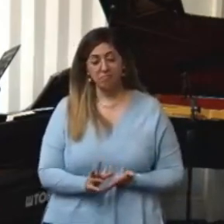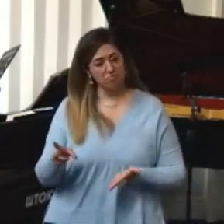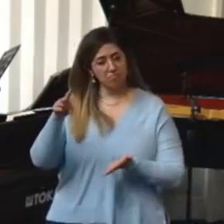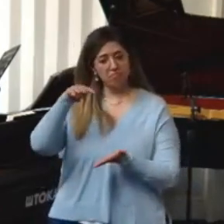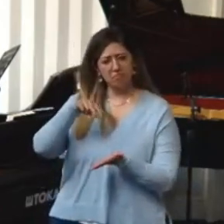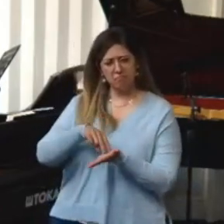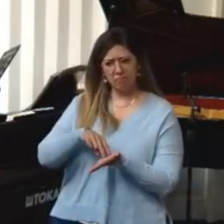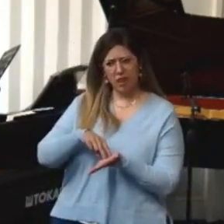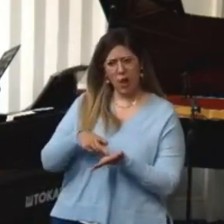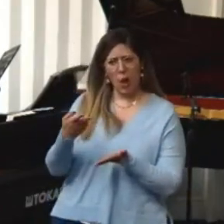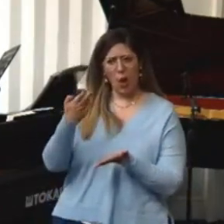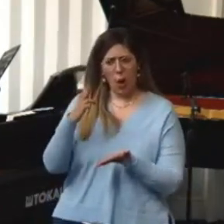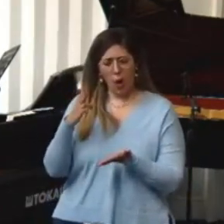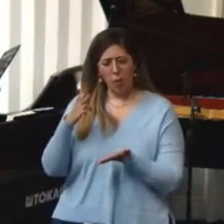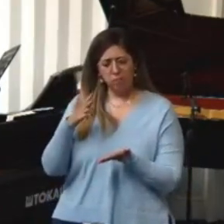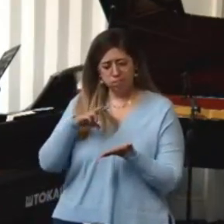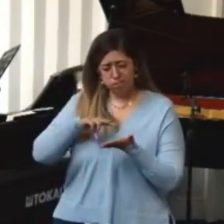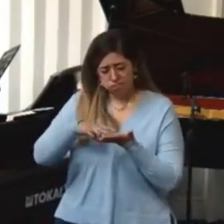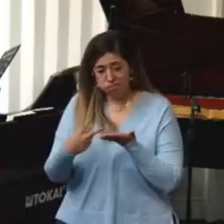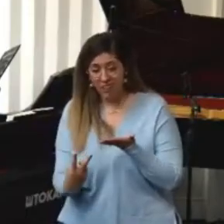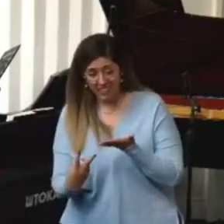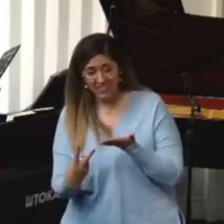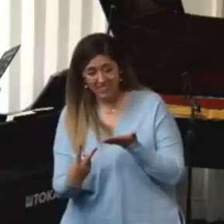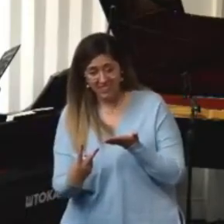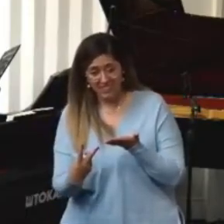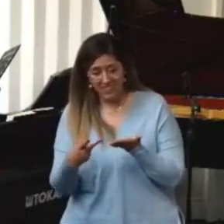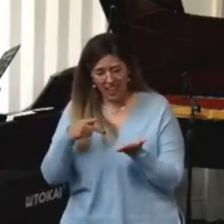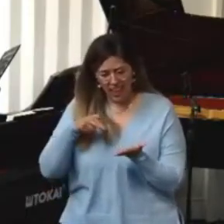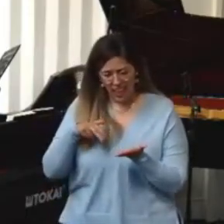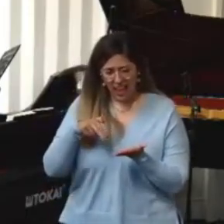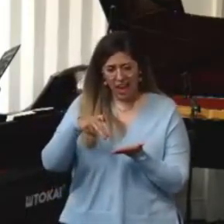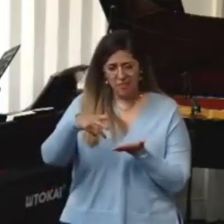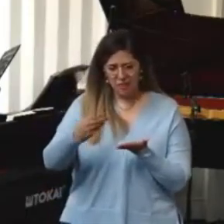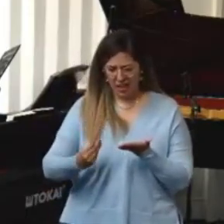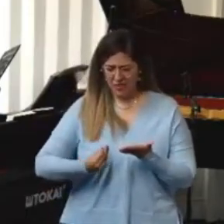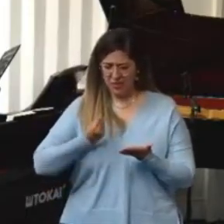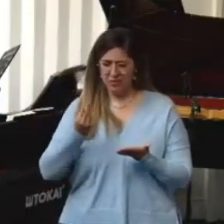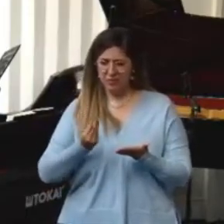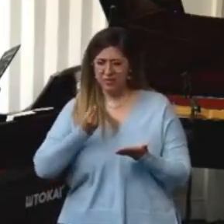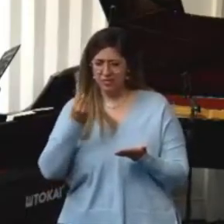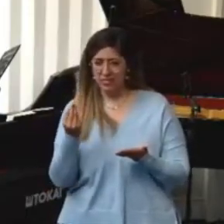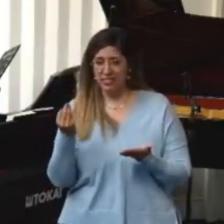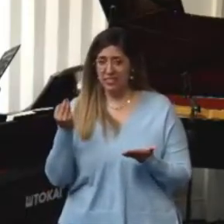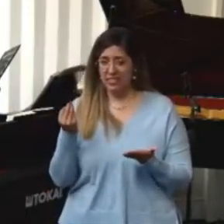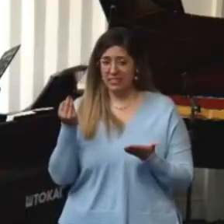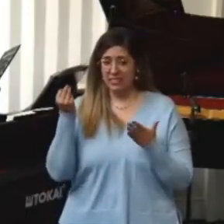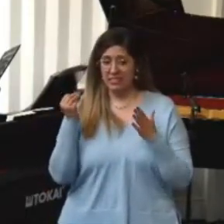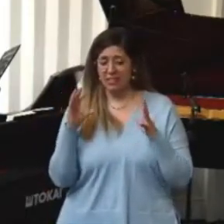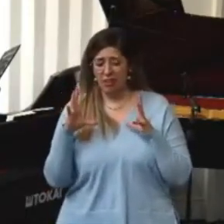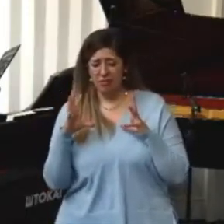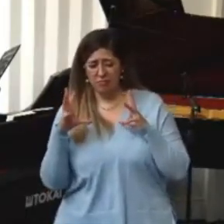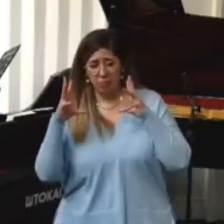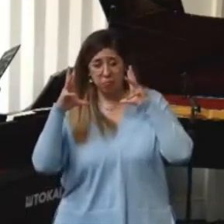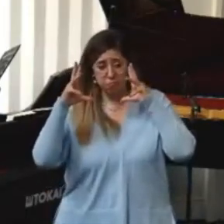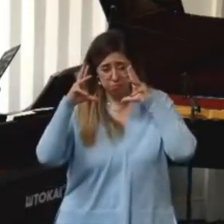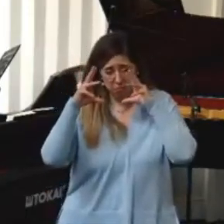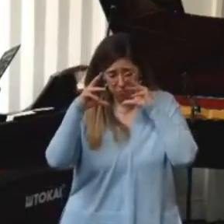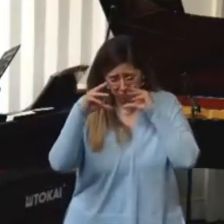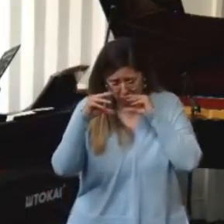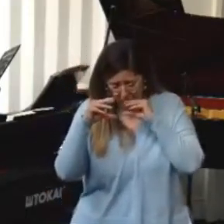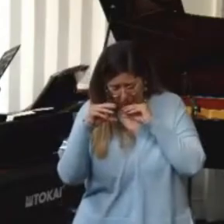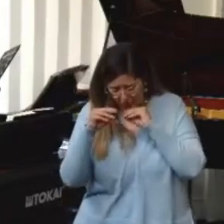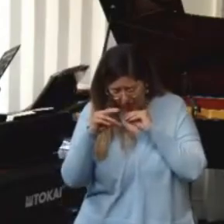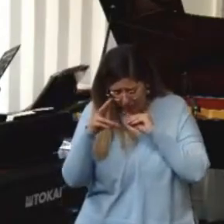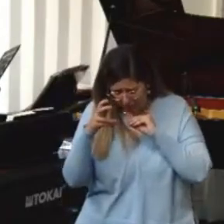caídos. Como temos caminhado? Temos caminhado como quem anda pelos vales aterrados, como quem